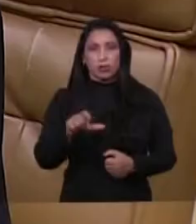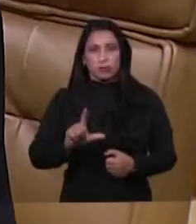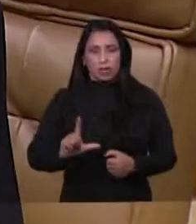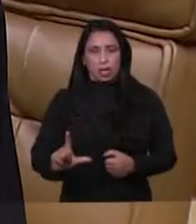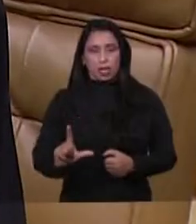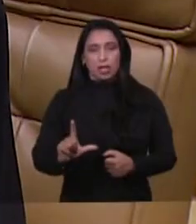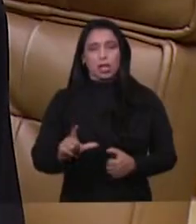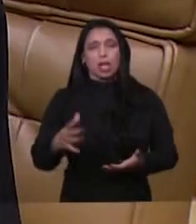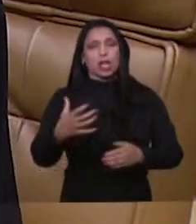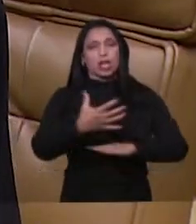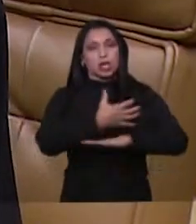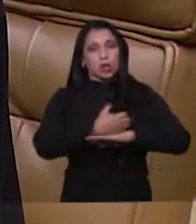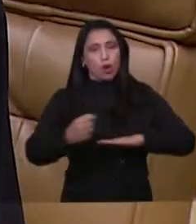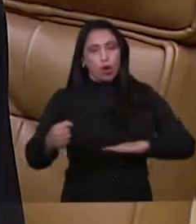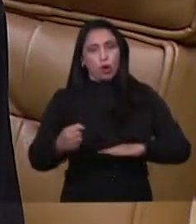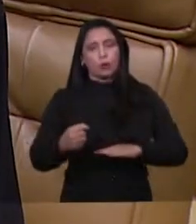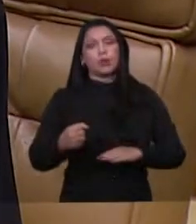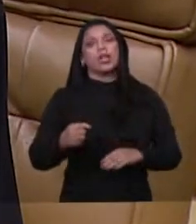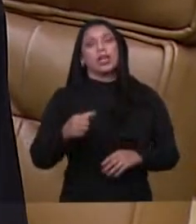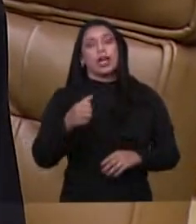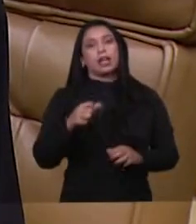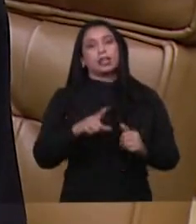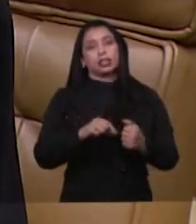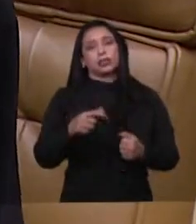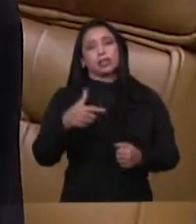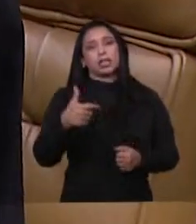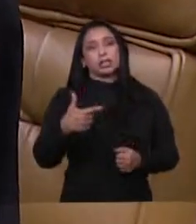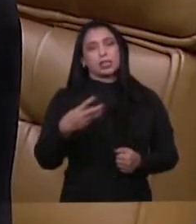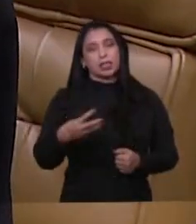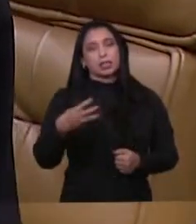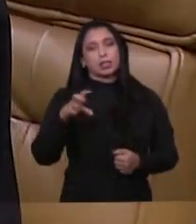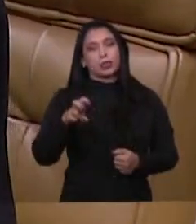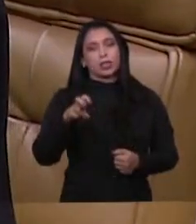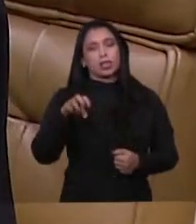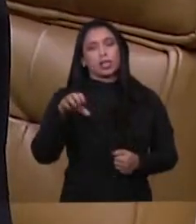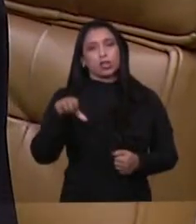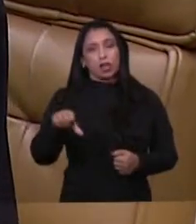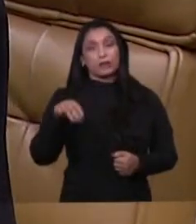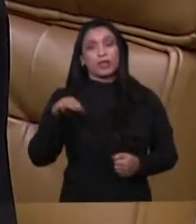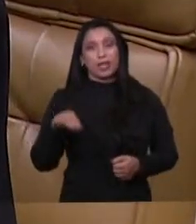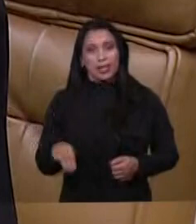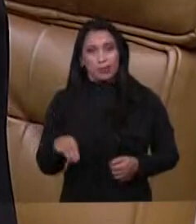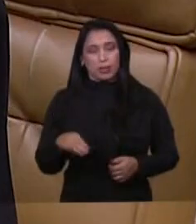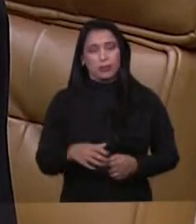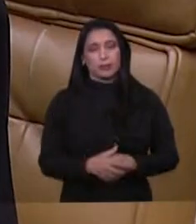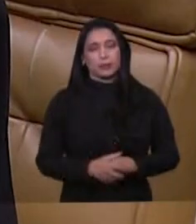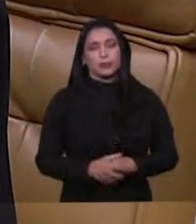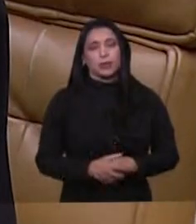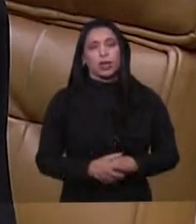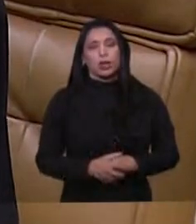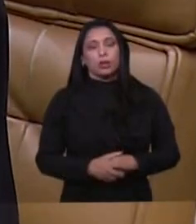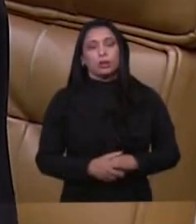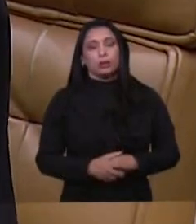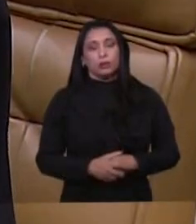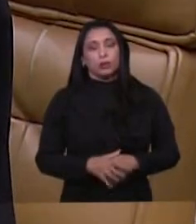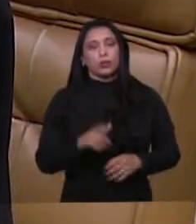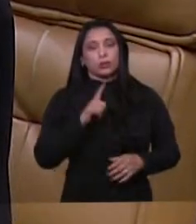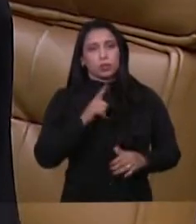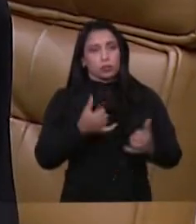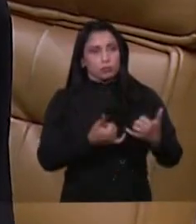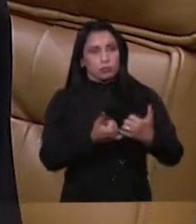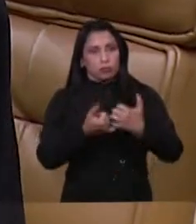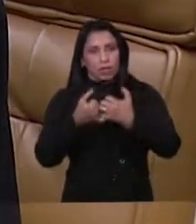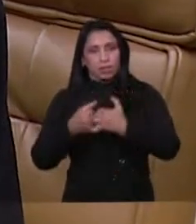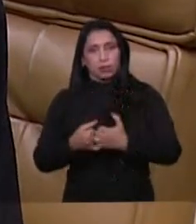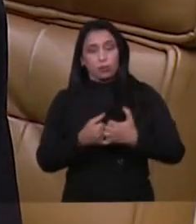359-L, e golpe de Estado, que é o artigo 359-M. Os bens jurídicos tutelados pelo artigo 359-L são